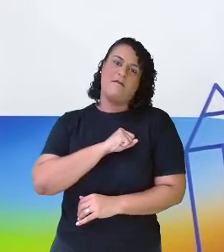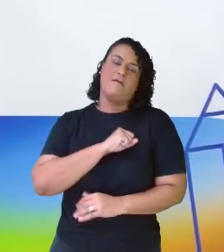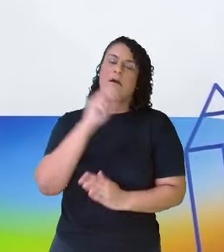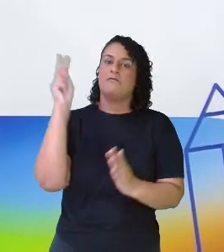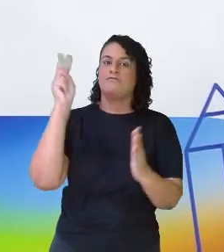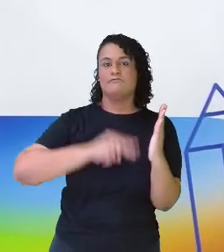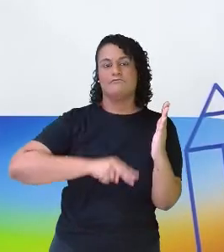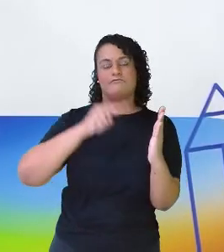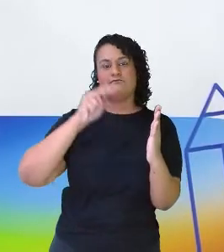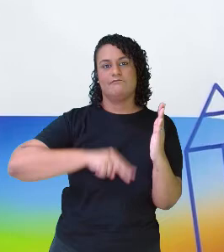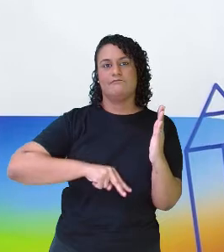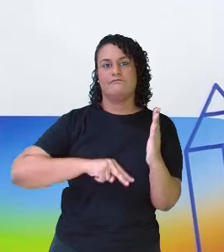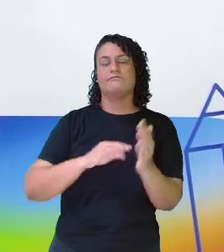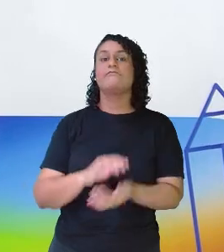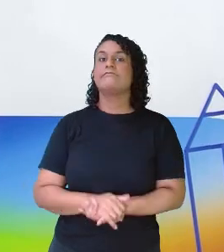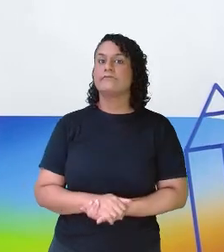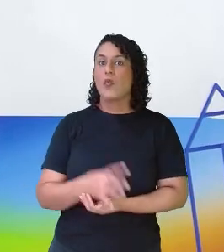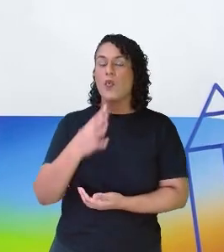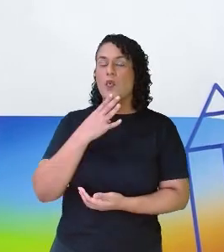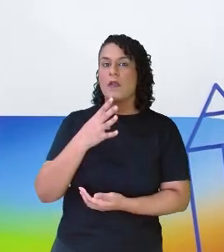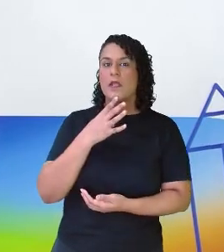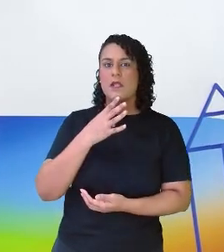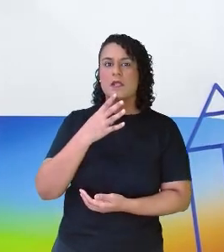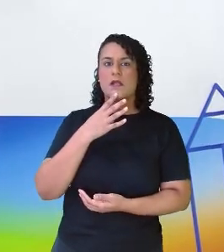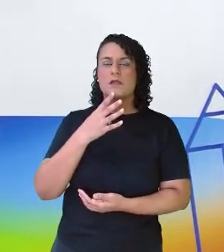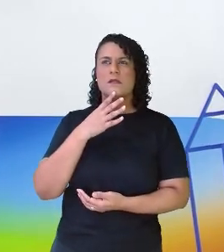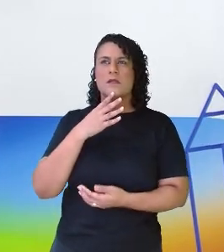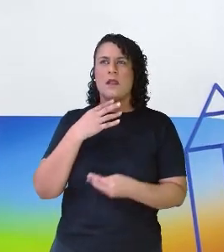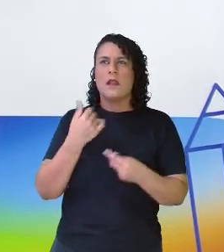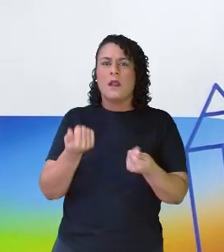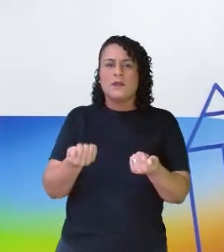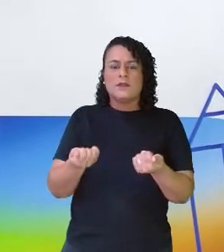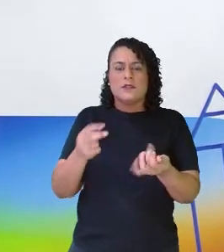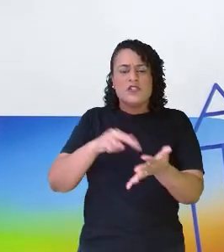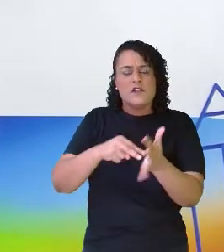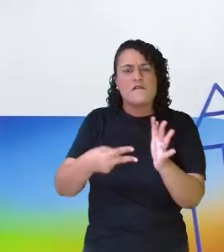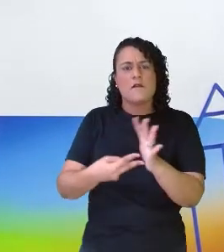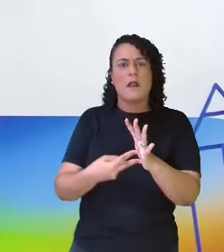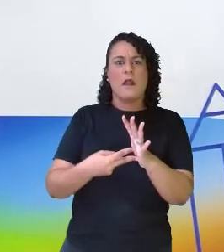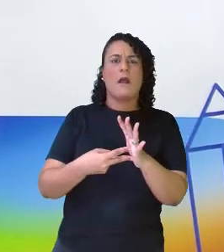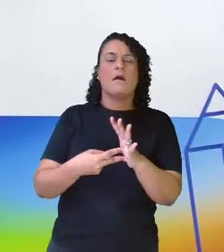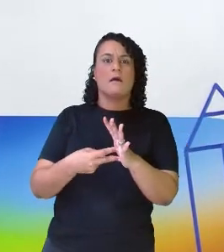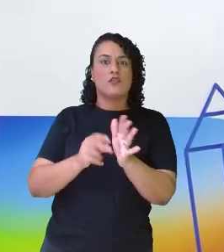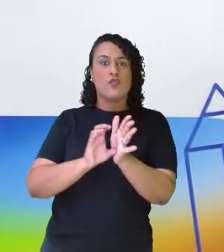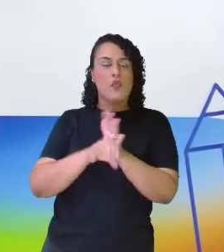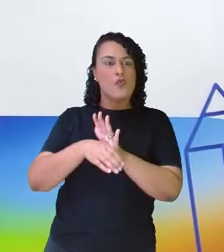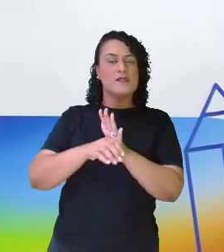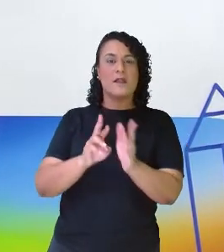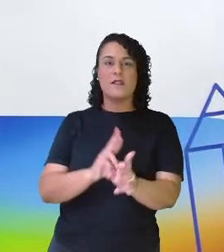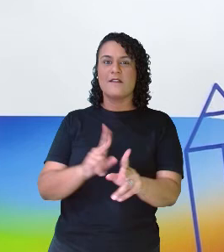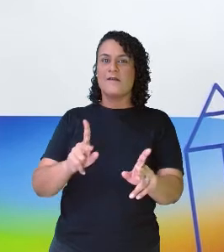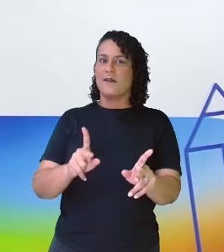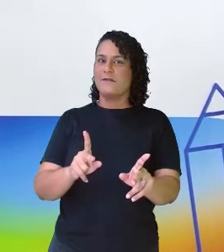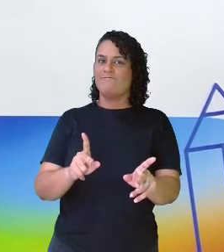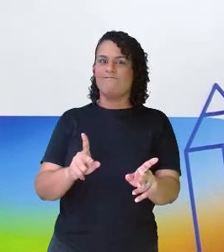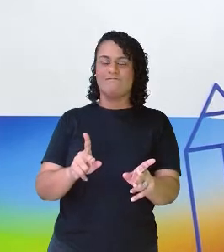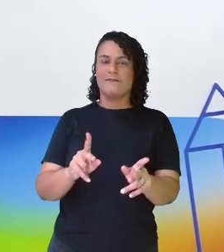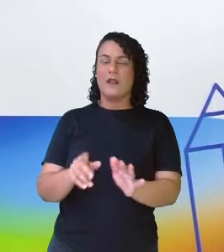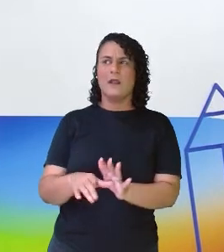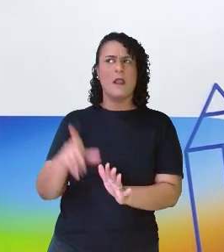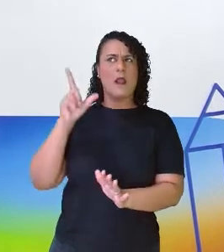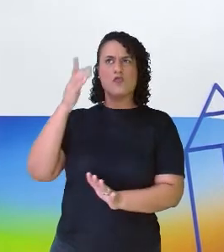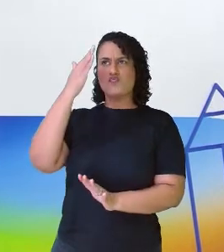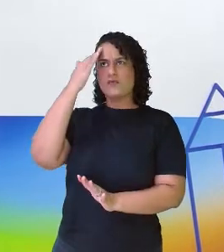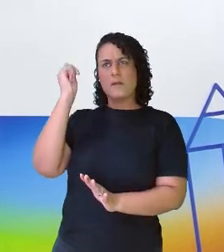ler, porque eu conhecia cada coisa diferente que eu nunca imaginava ter visto. Então era muito